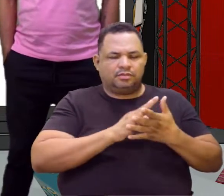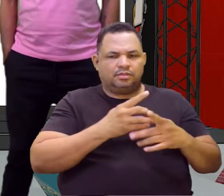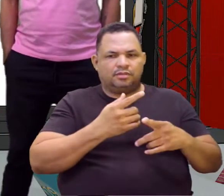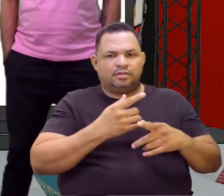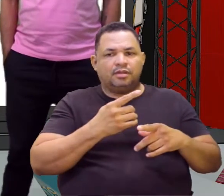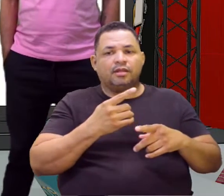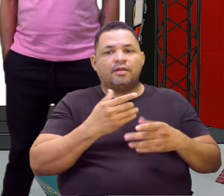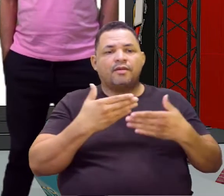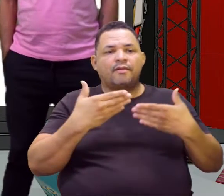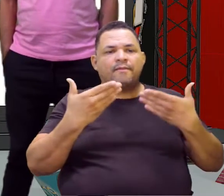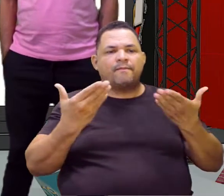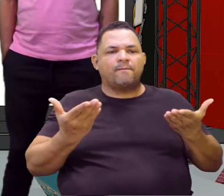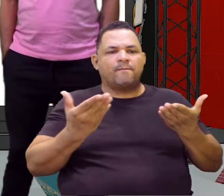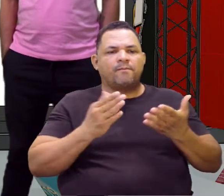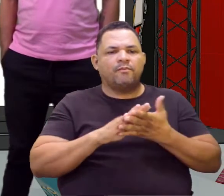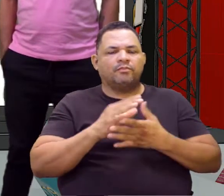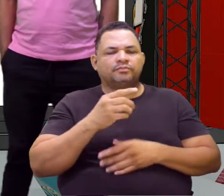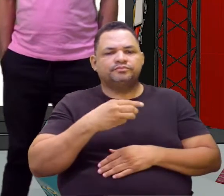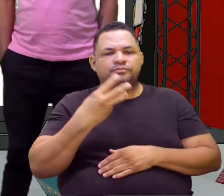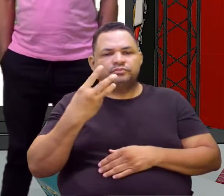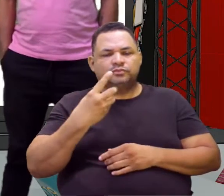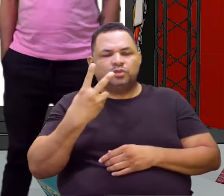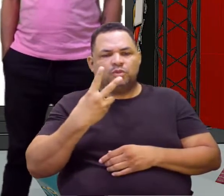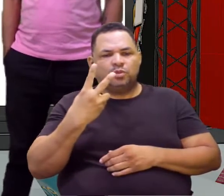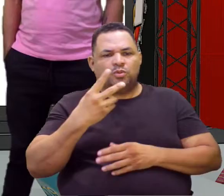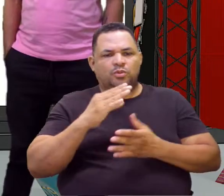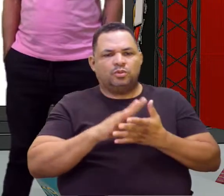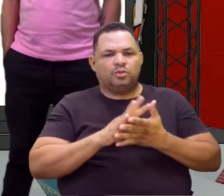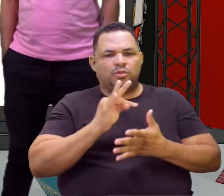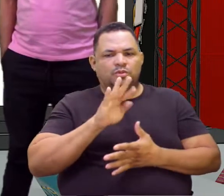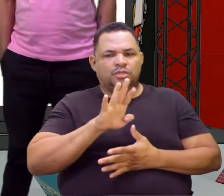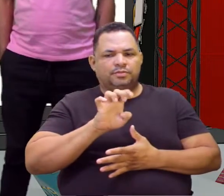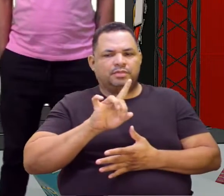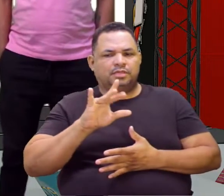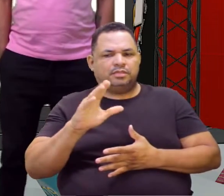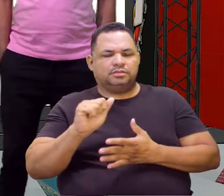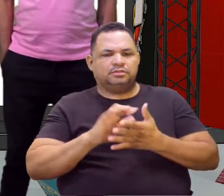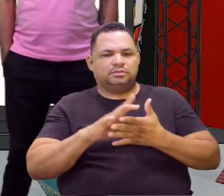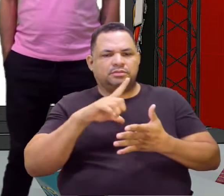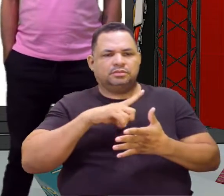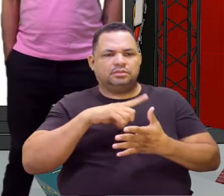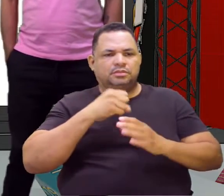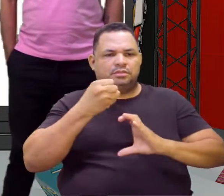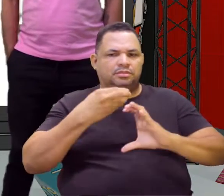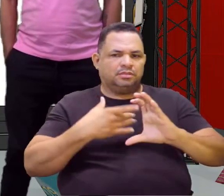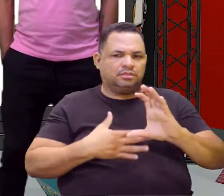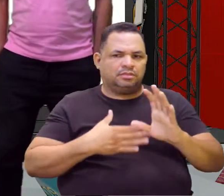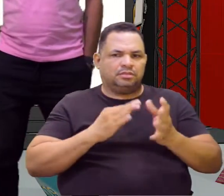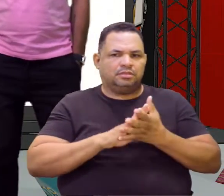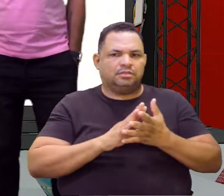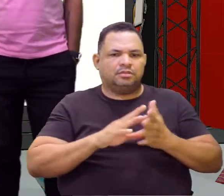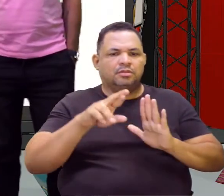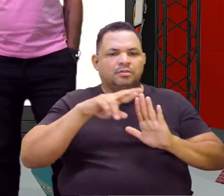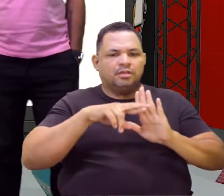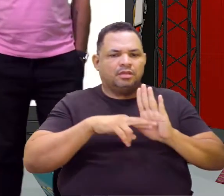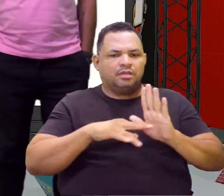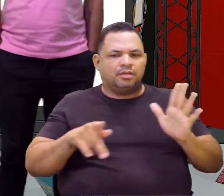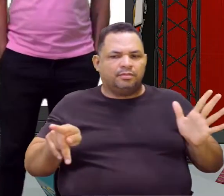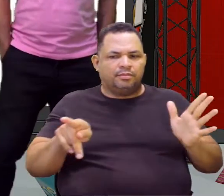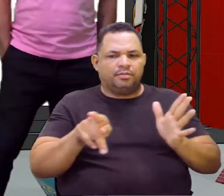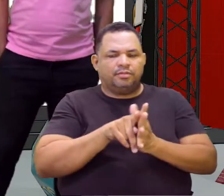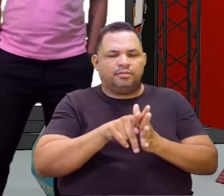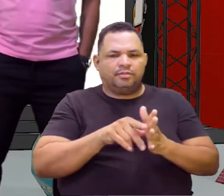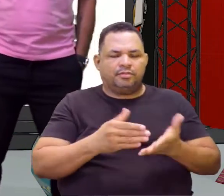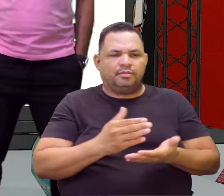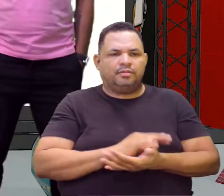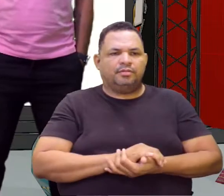aí, Tá já bom. pronto, né? Agora os outros 2, que são trapézio e losango, aí tem alguma característica especial, uma regrinha, tá?